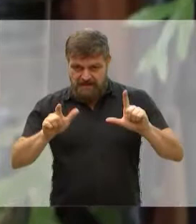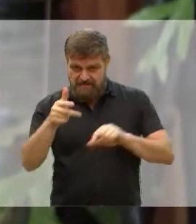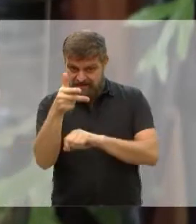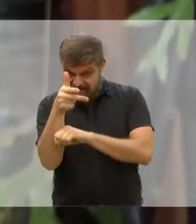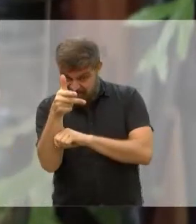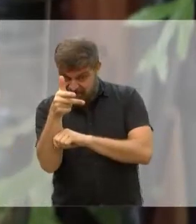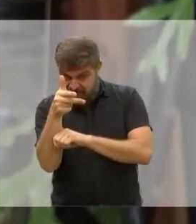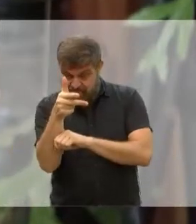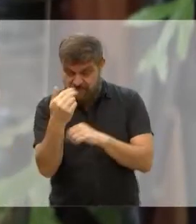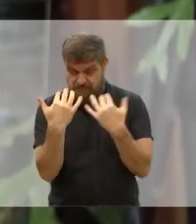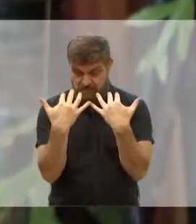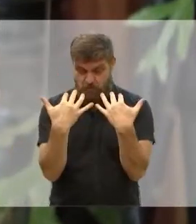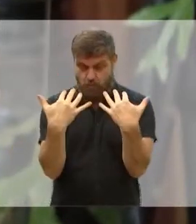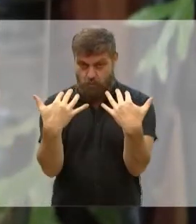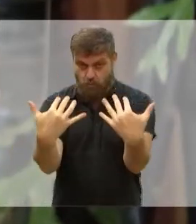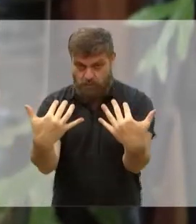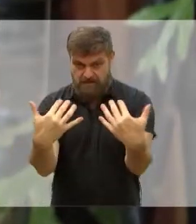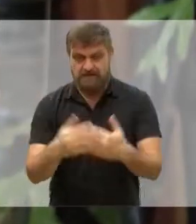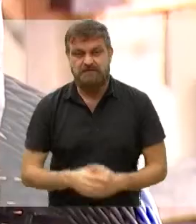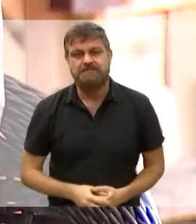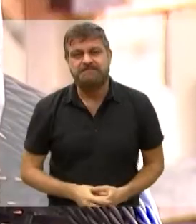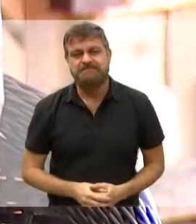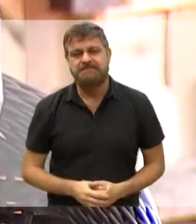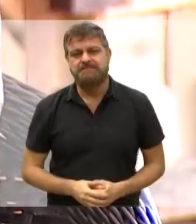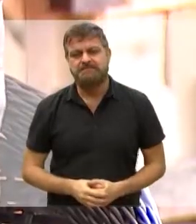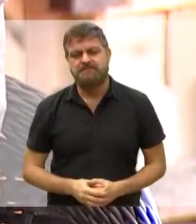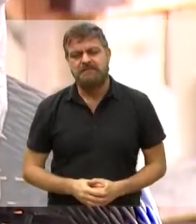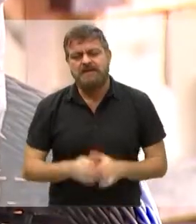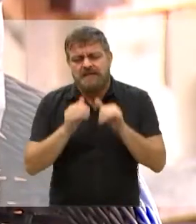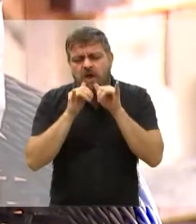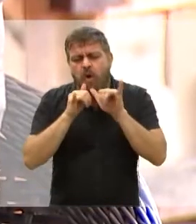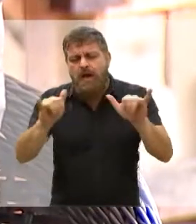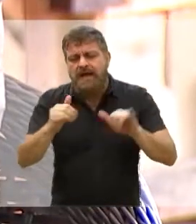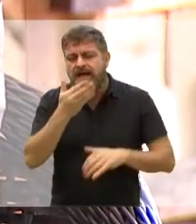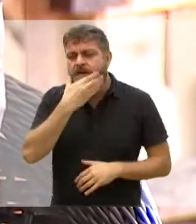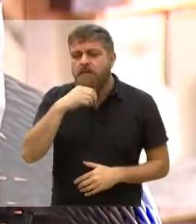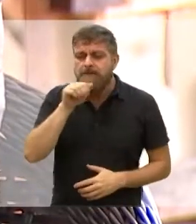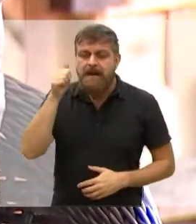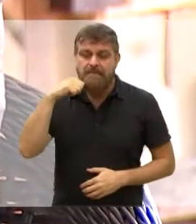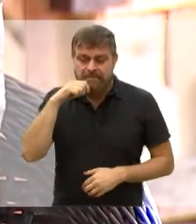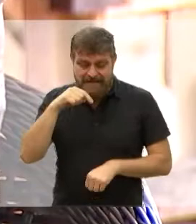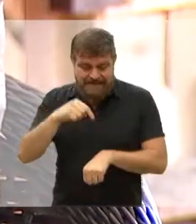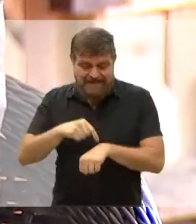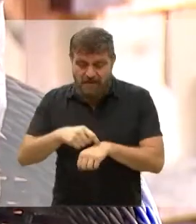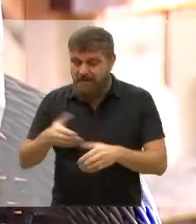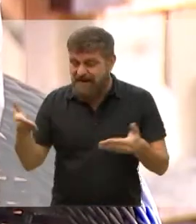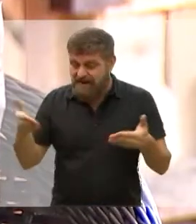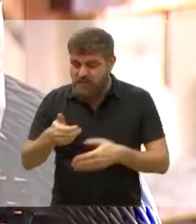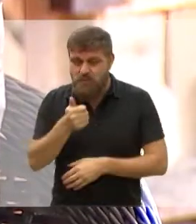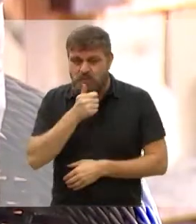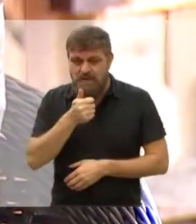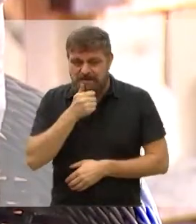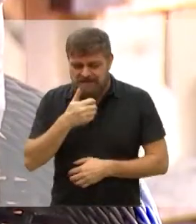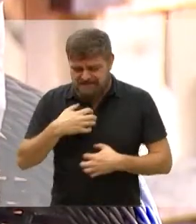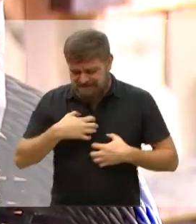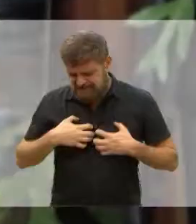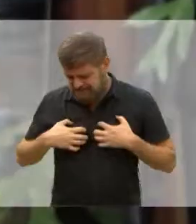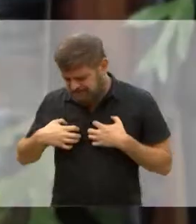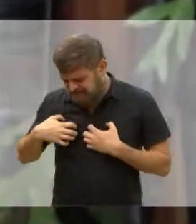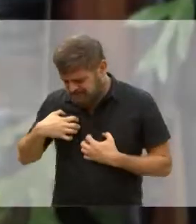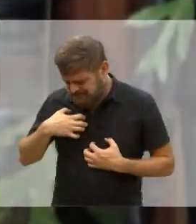está assistindo a gente nesse momento e dê um recado para esses pais que muitas vezes ainda estão nesse